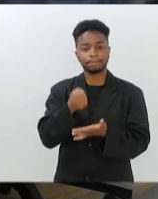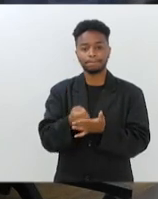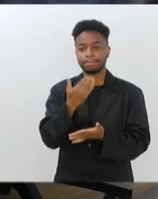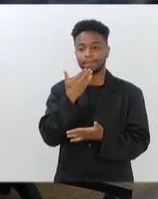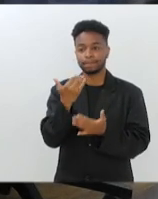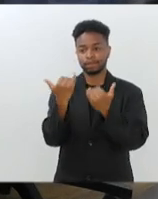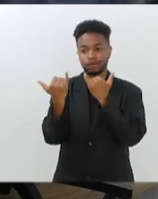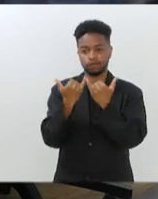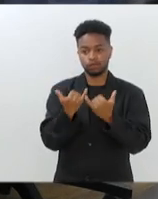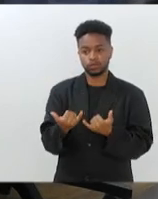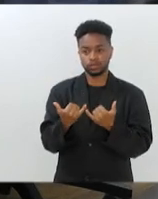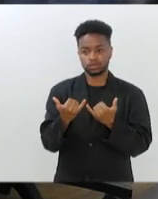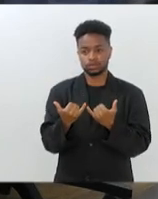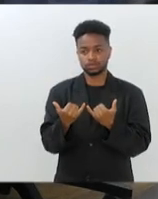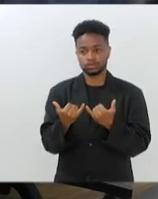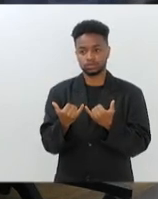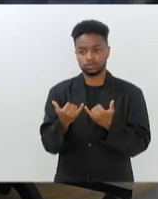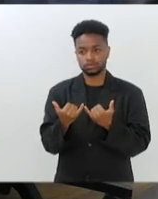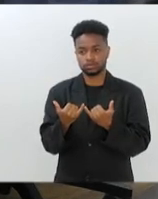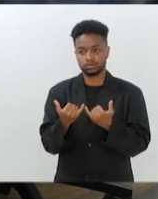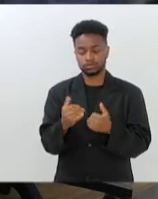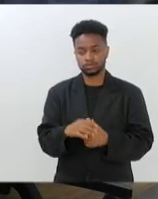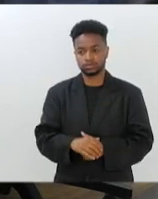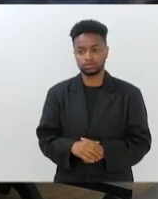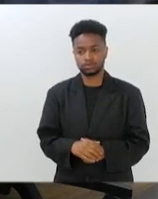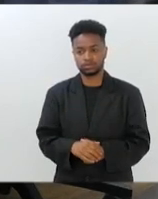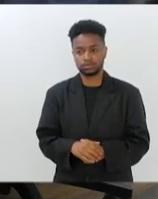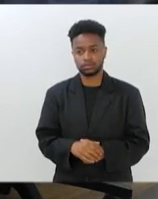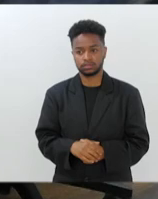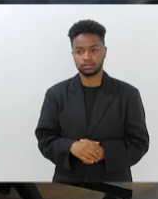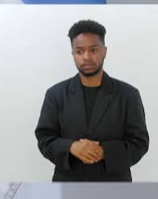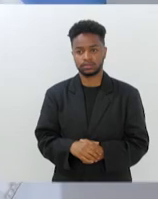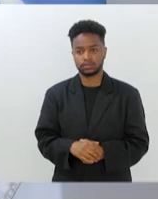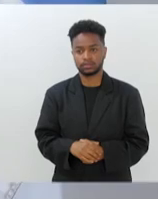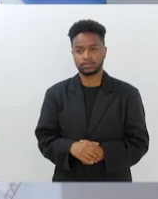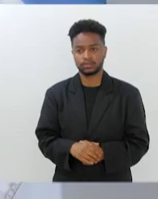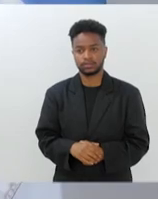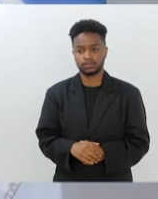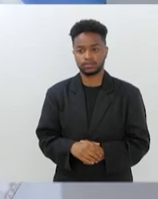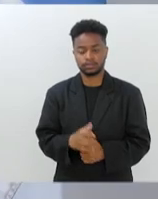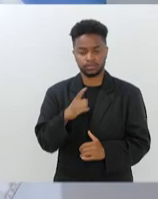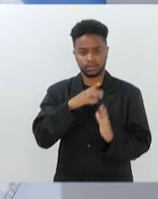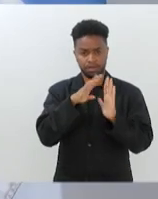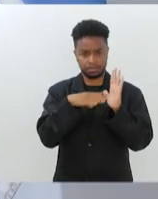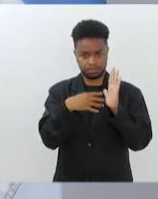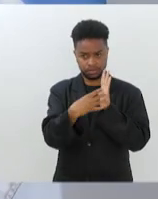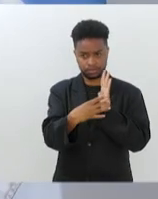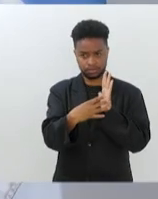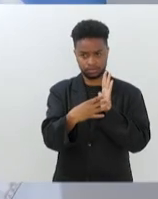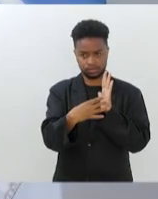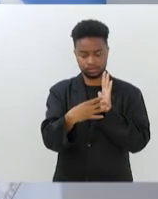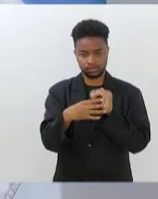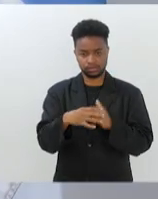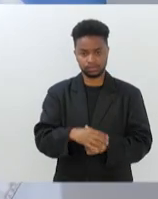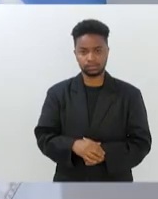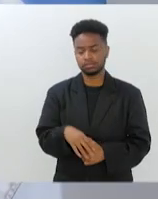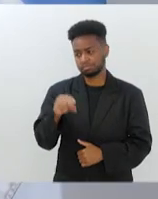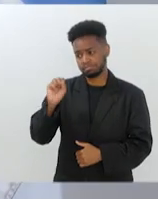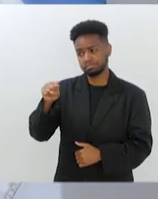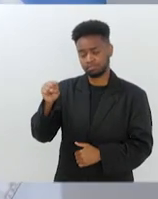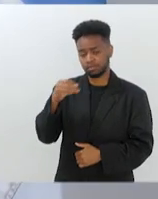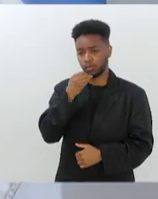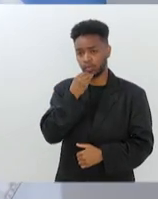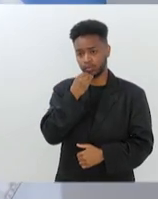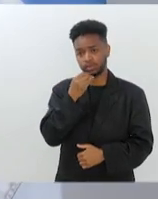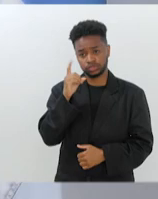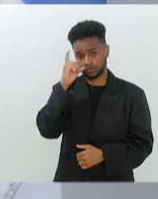todas fazer eu tenho uma Hum você tem a planilha claro pois não foi